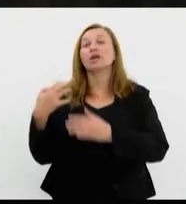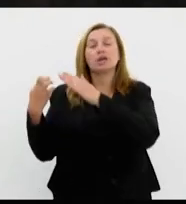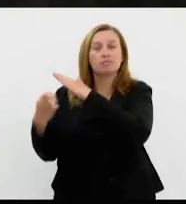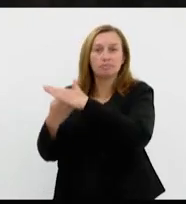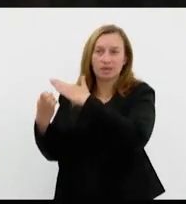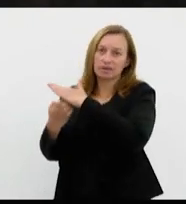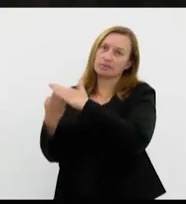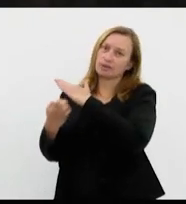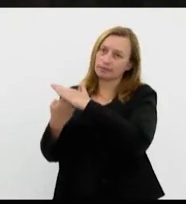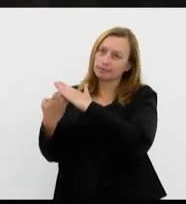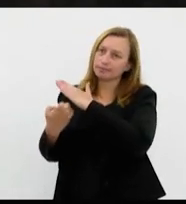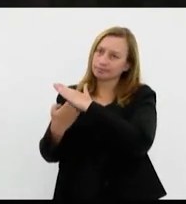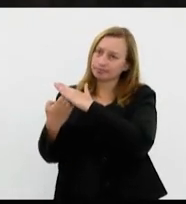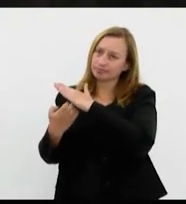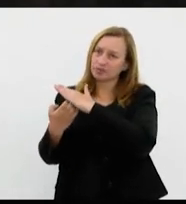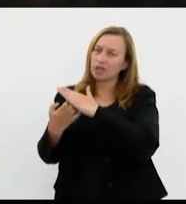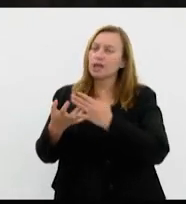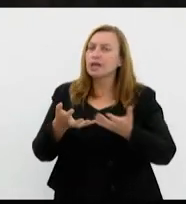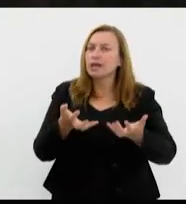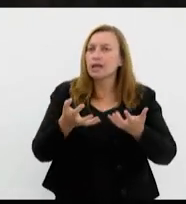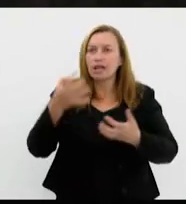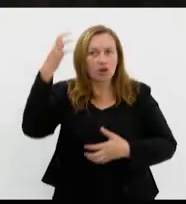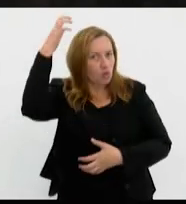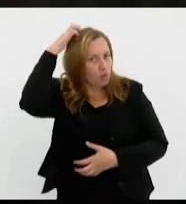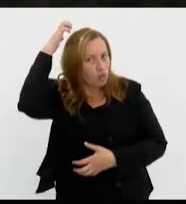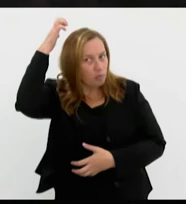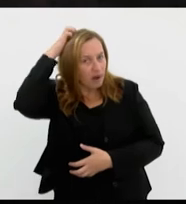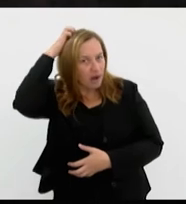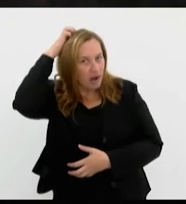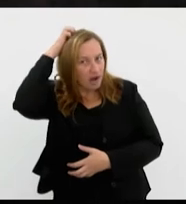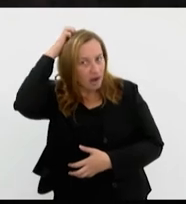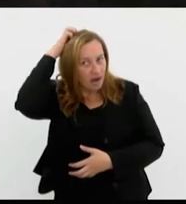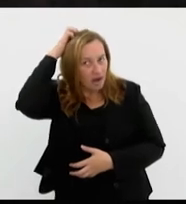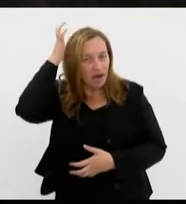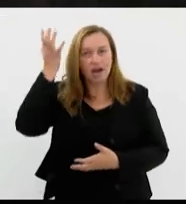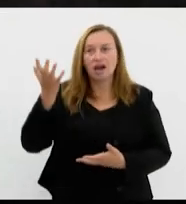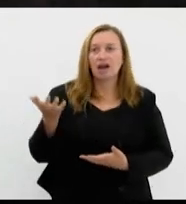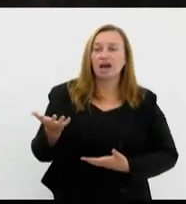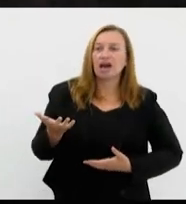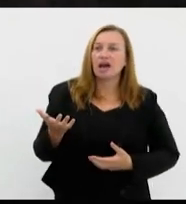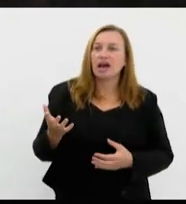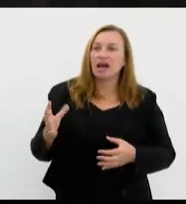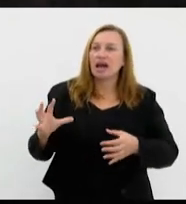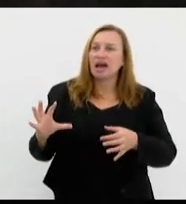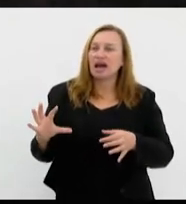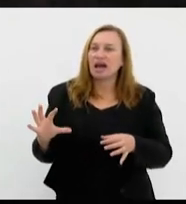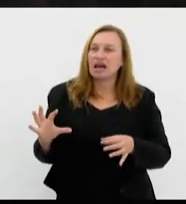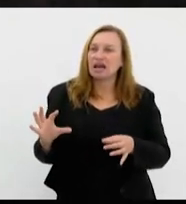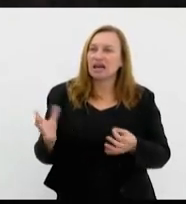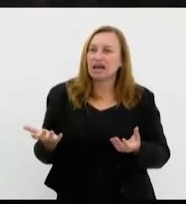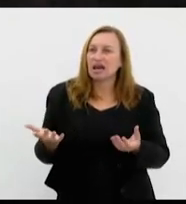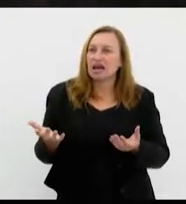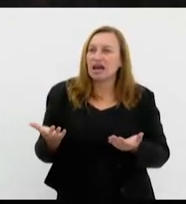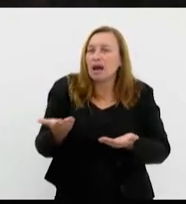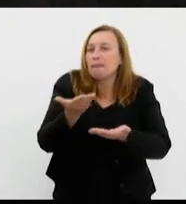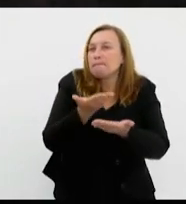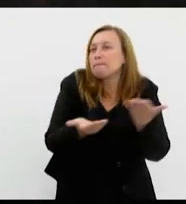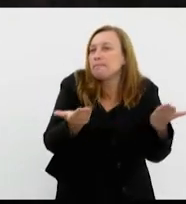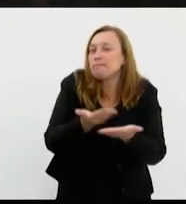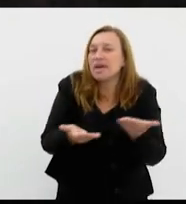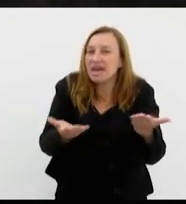concessionárias quererem culpar os gatos, isto é, as perdas d'água